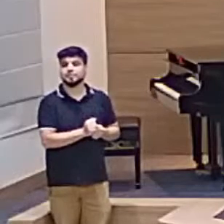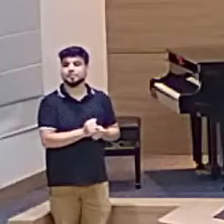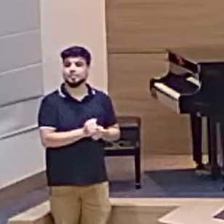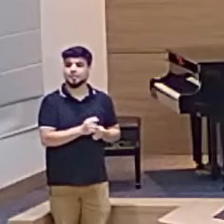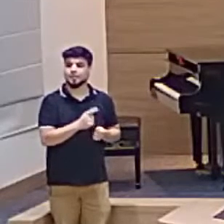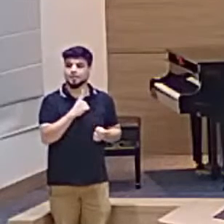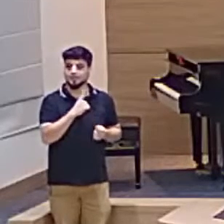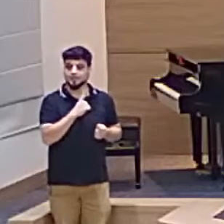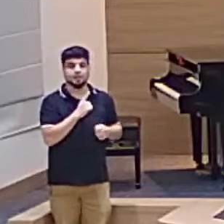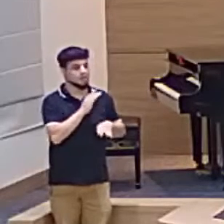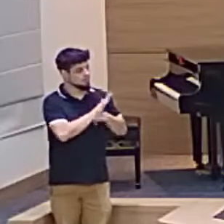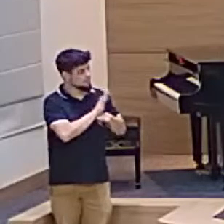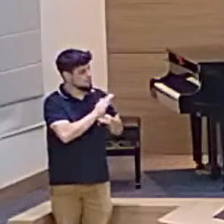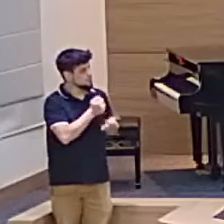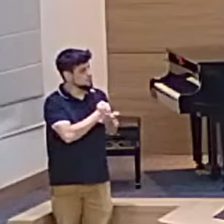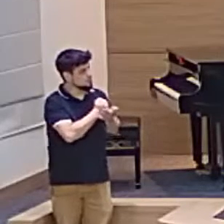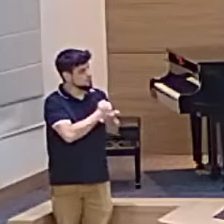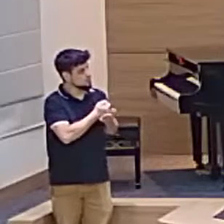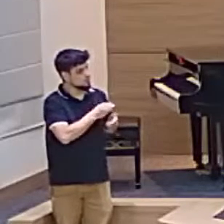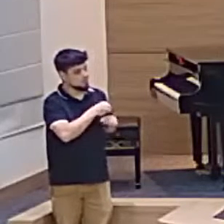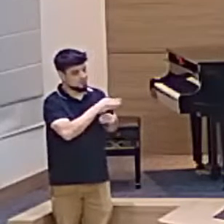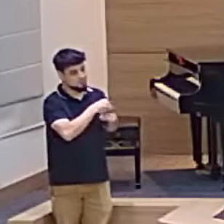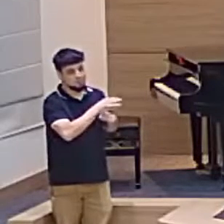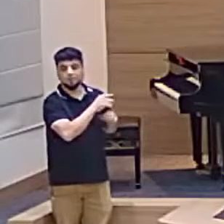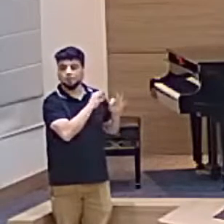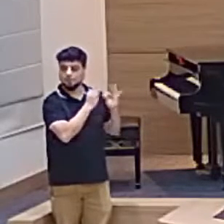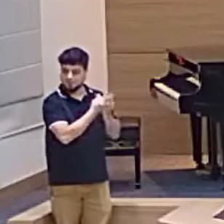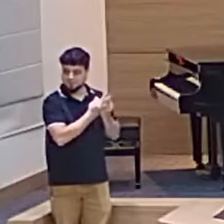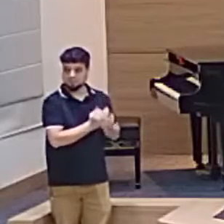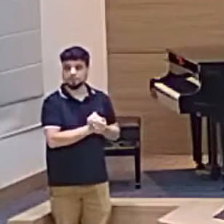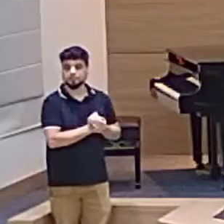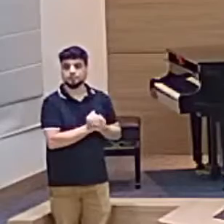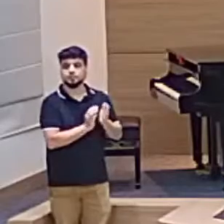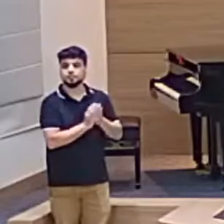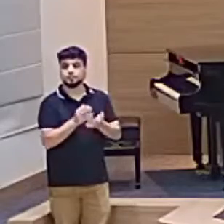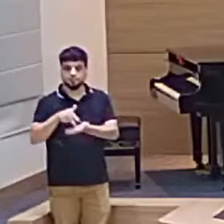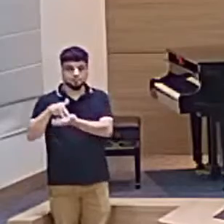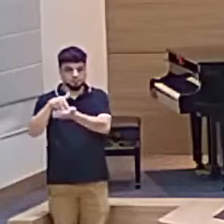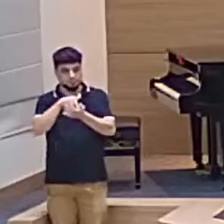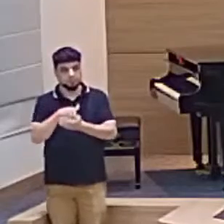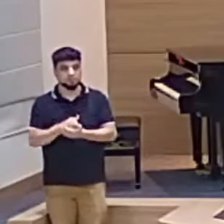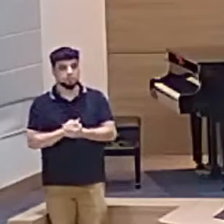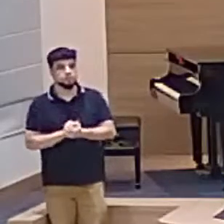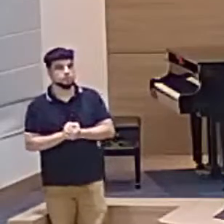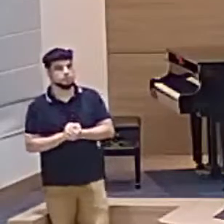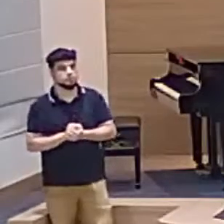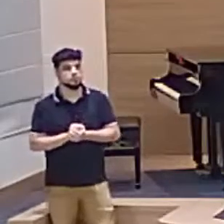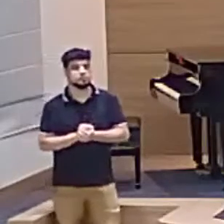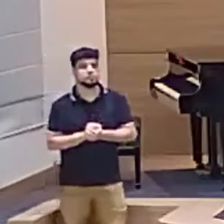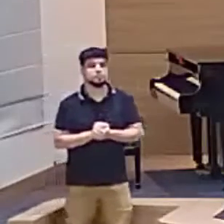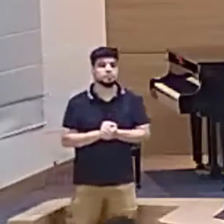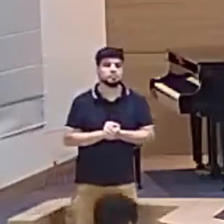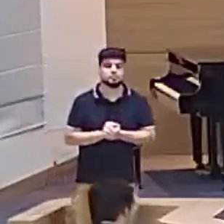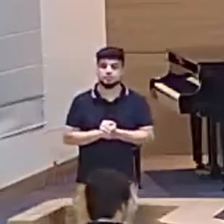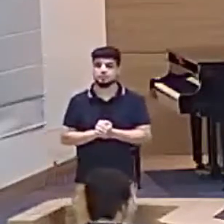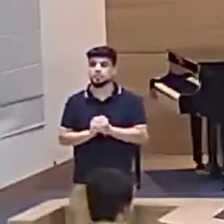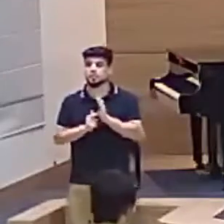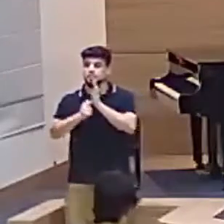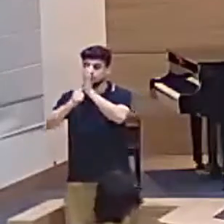esse lenitivo para a vida dessa família também amém louvado seja Deus os processos e nós vamos apresentar